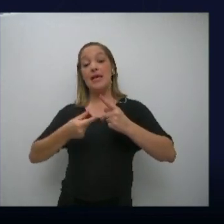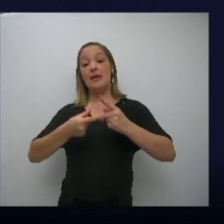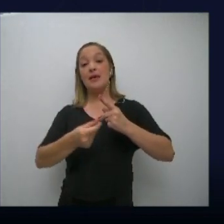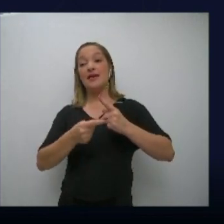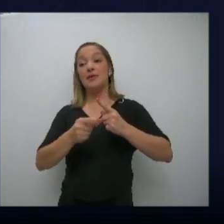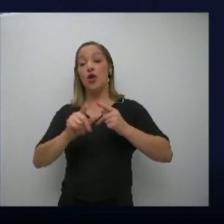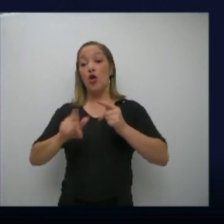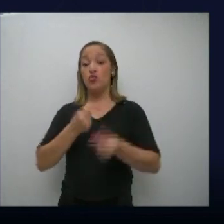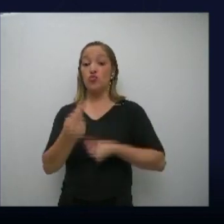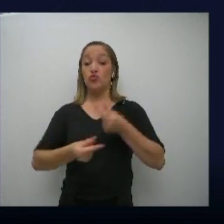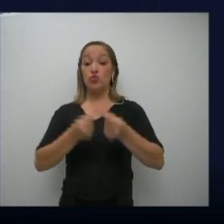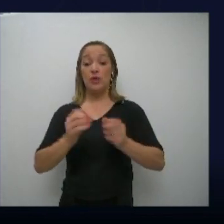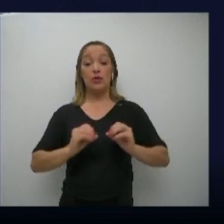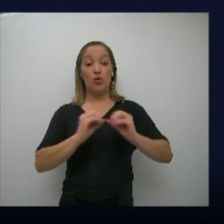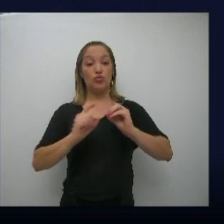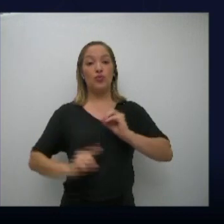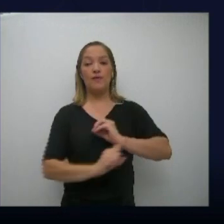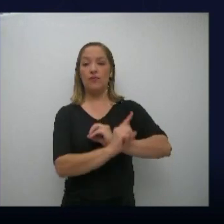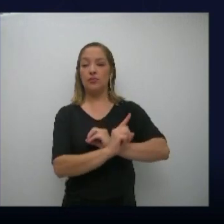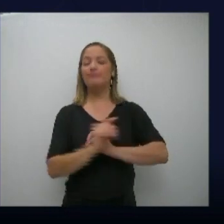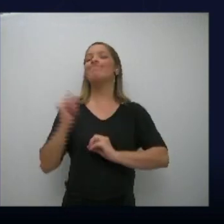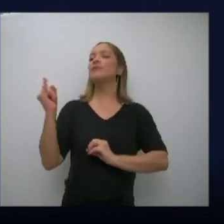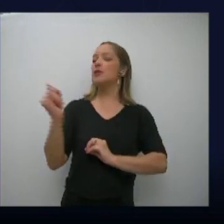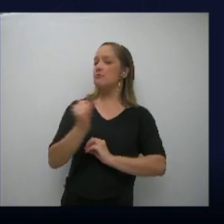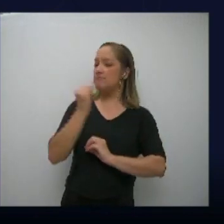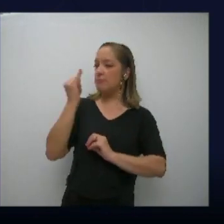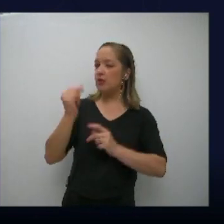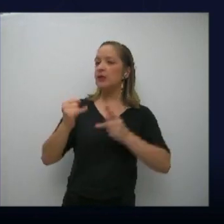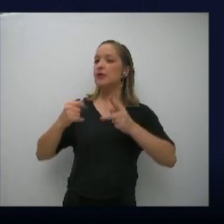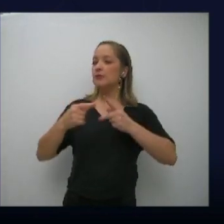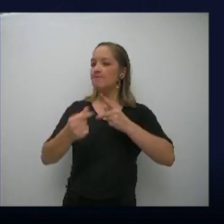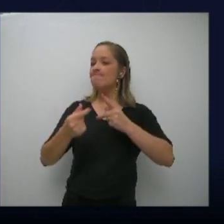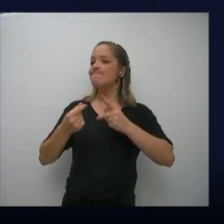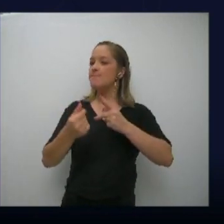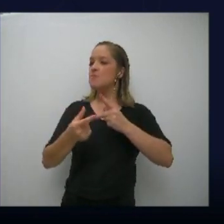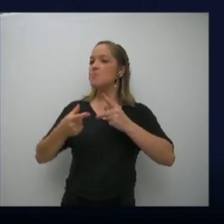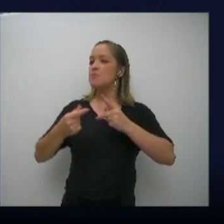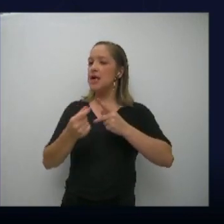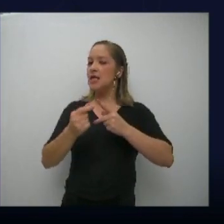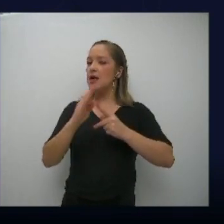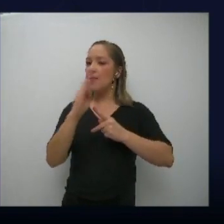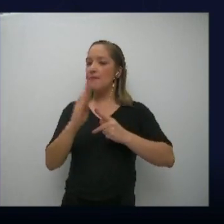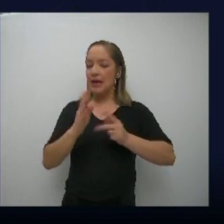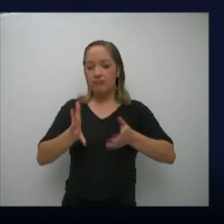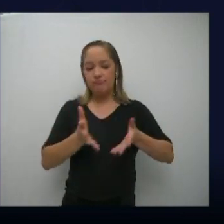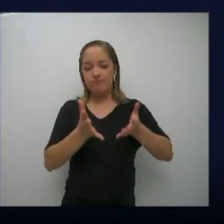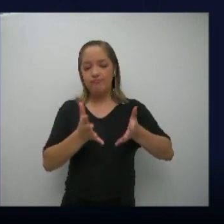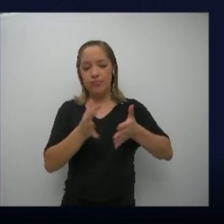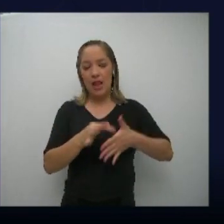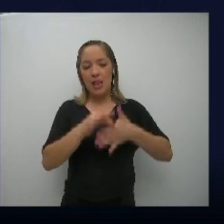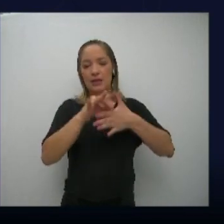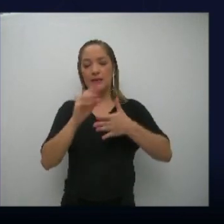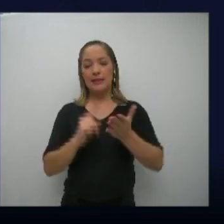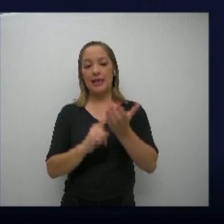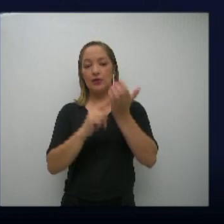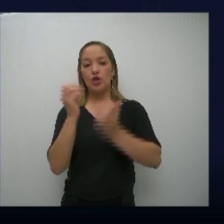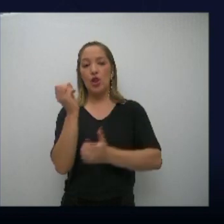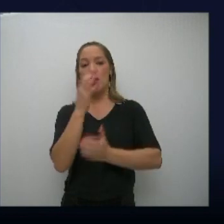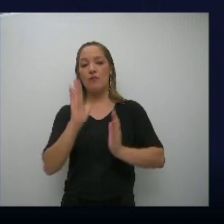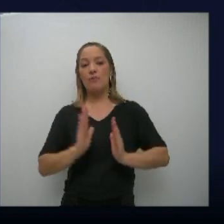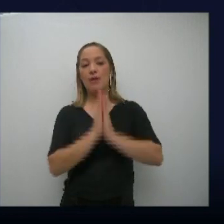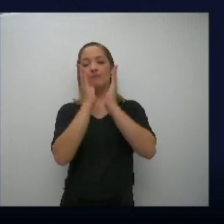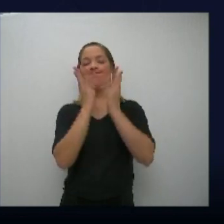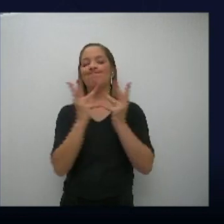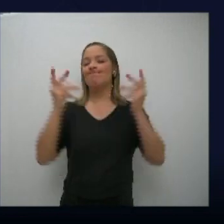super importante pics é o Brasil liderando empurrando tecnologias novas que não tem um impacto incrível como que eu